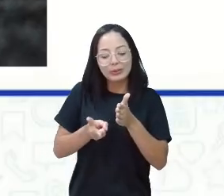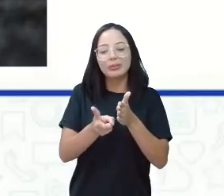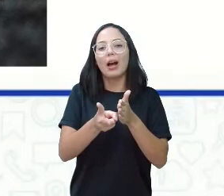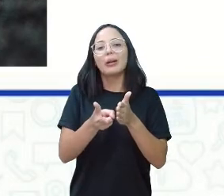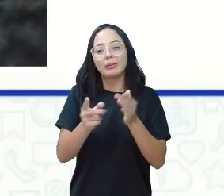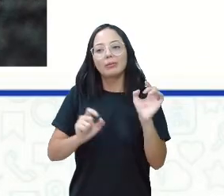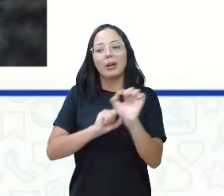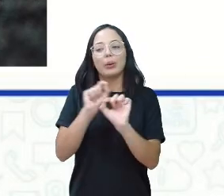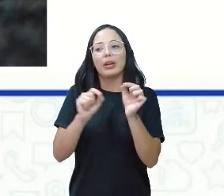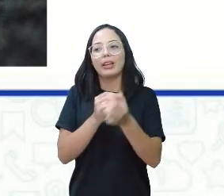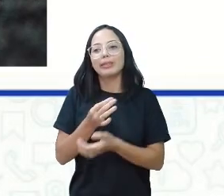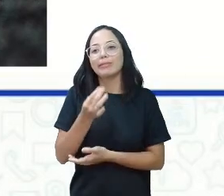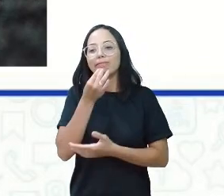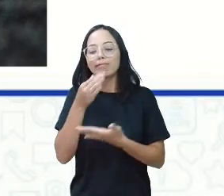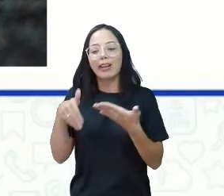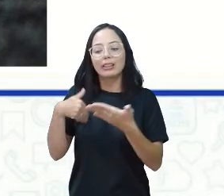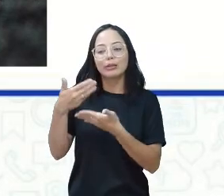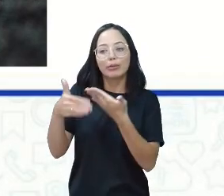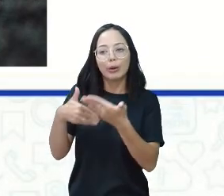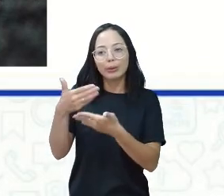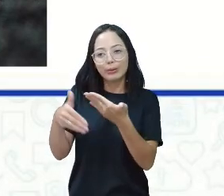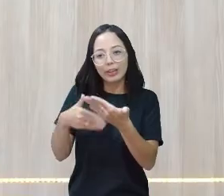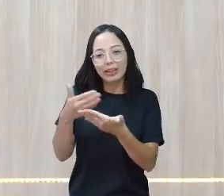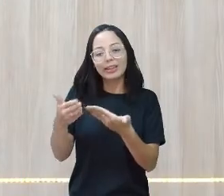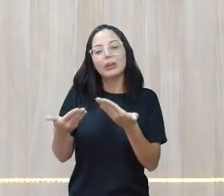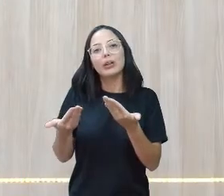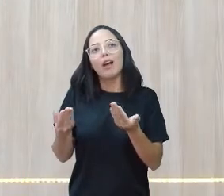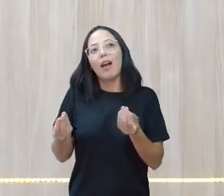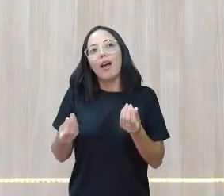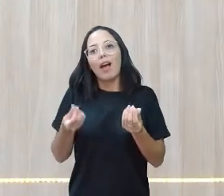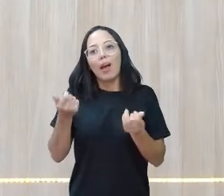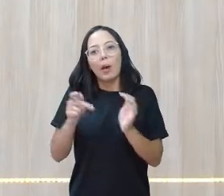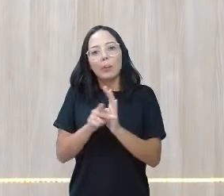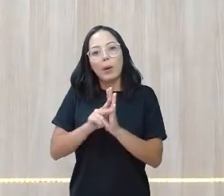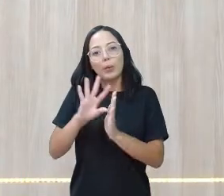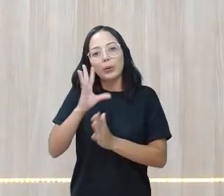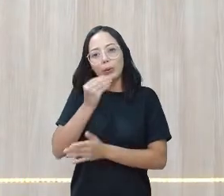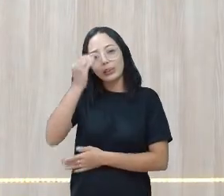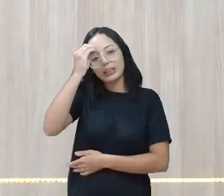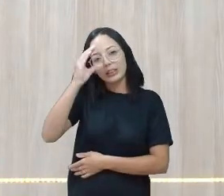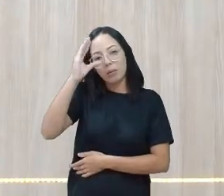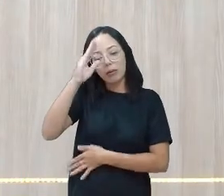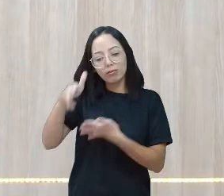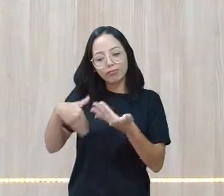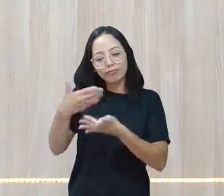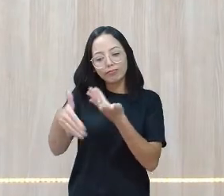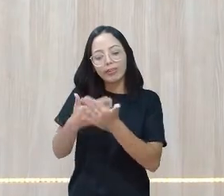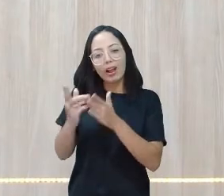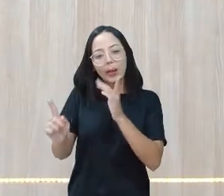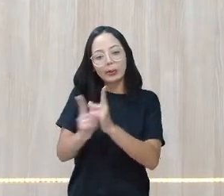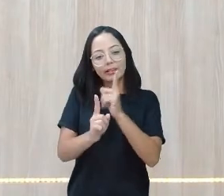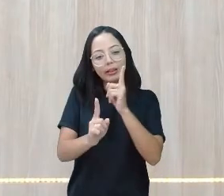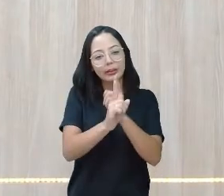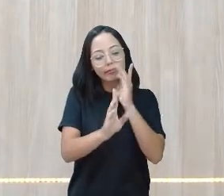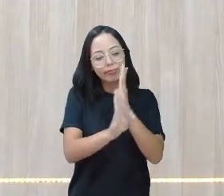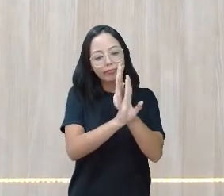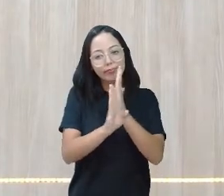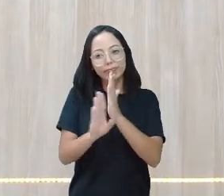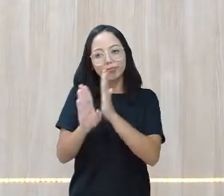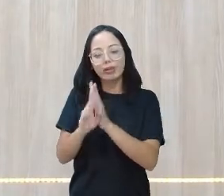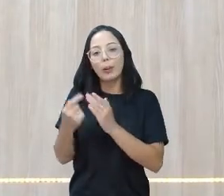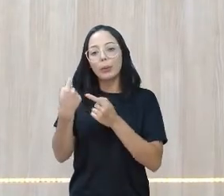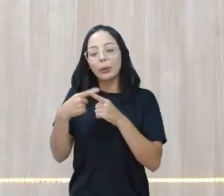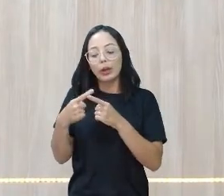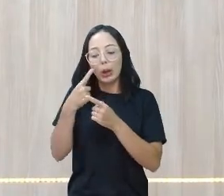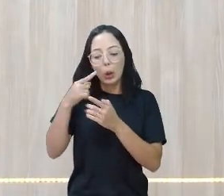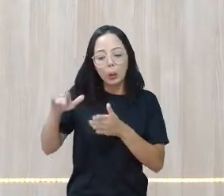gente ir desenvolvendo esses conhecimentos, né? E relembrando também. A estrada